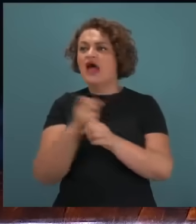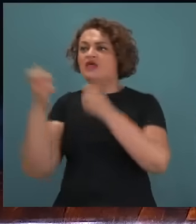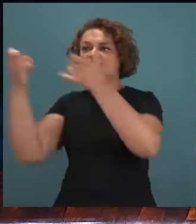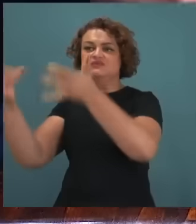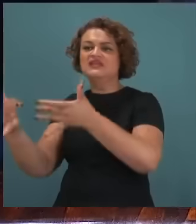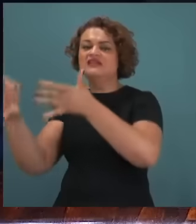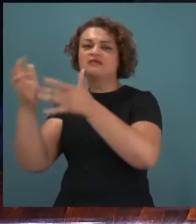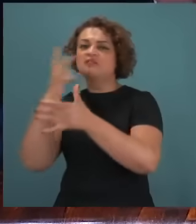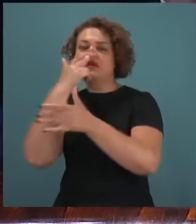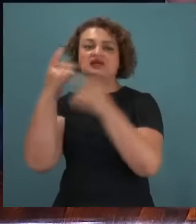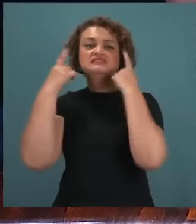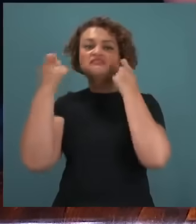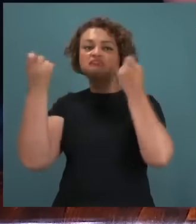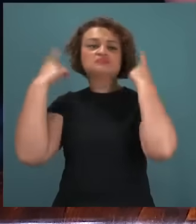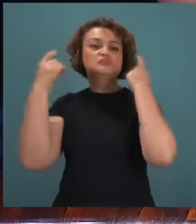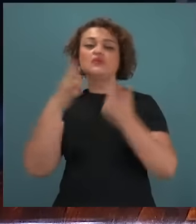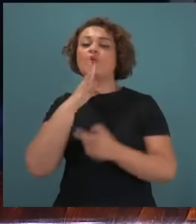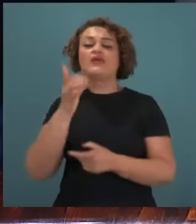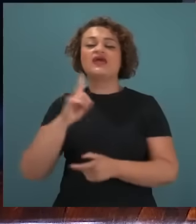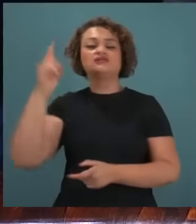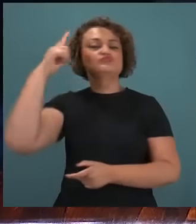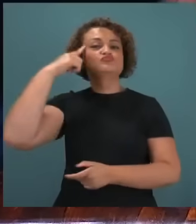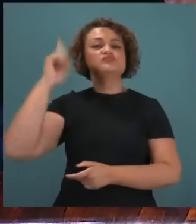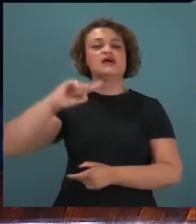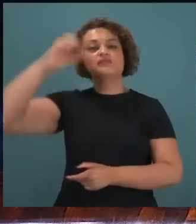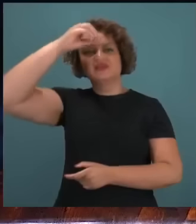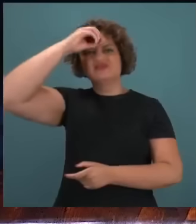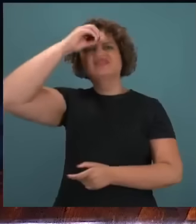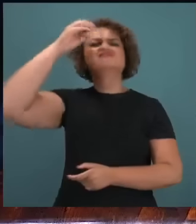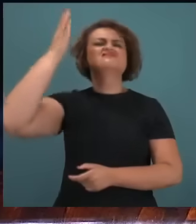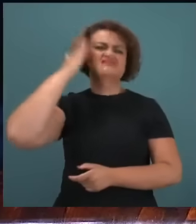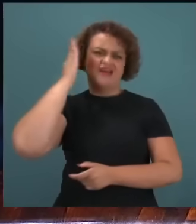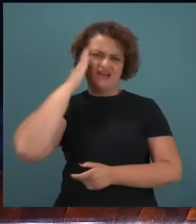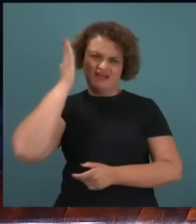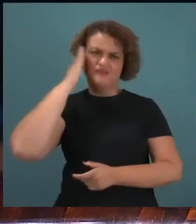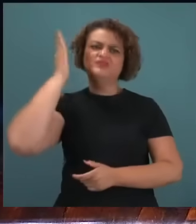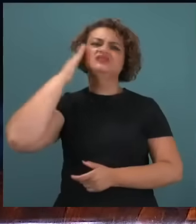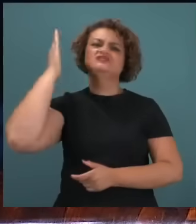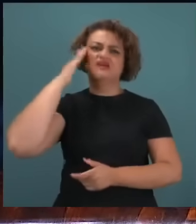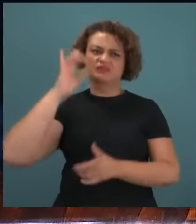ouvem, não conhecem, mas não é verdade, eles sabem que é verdade.